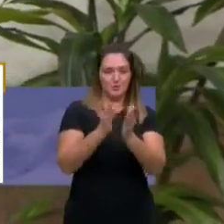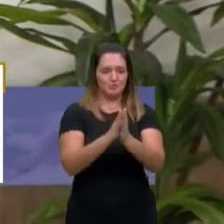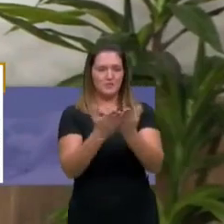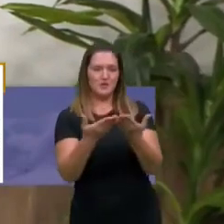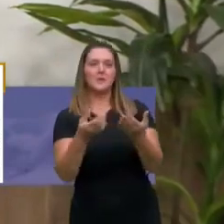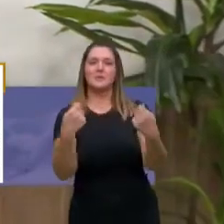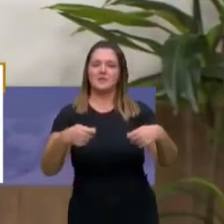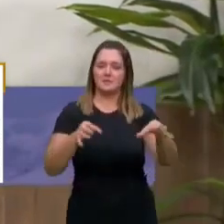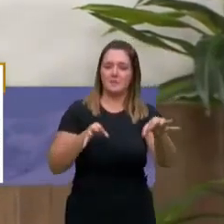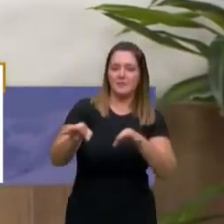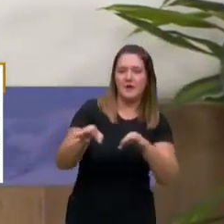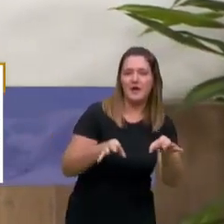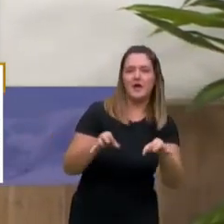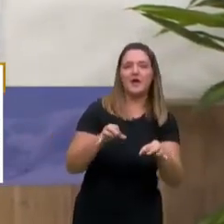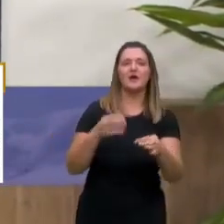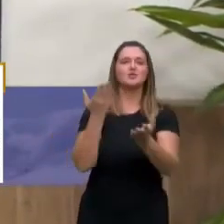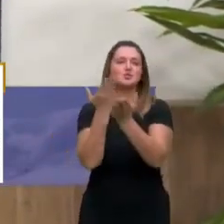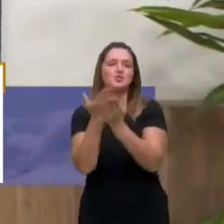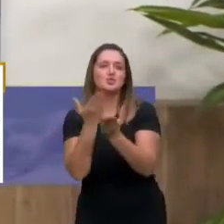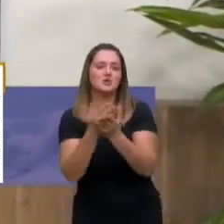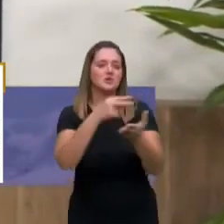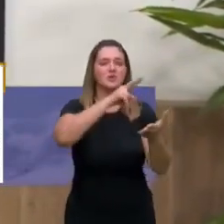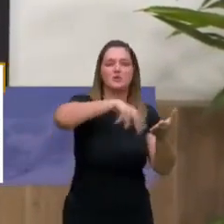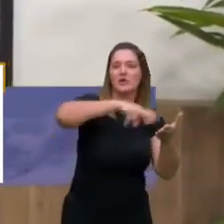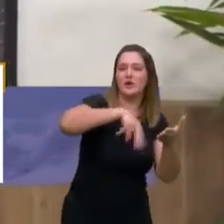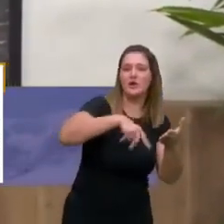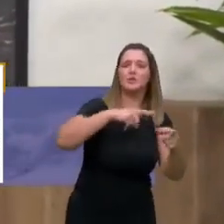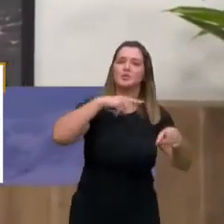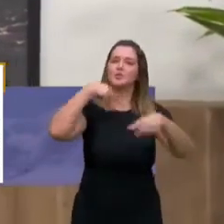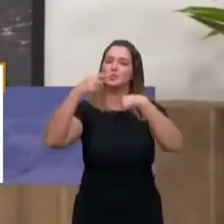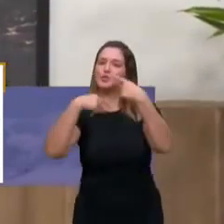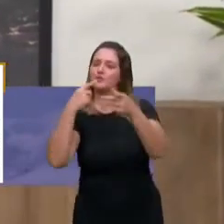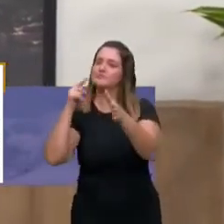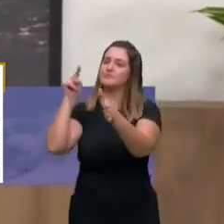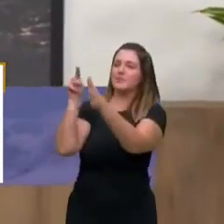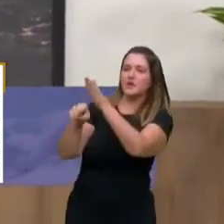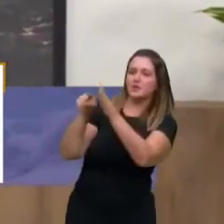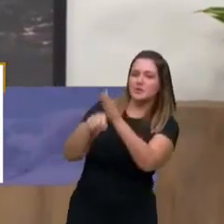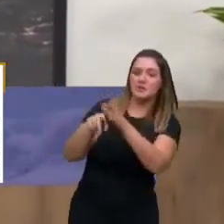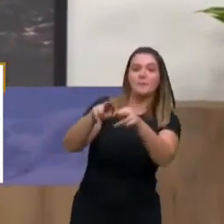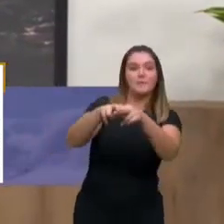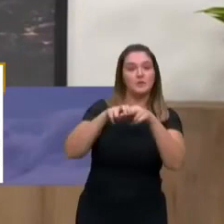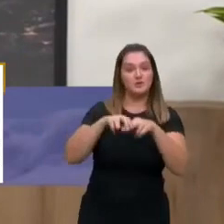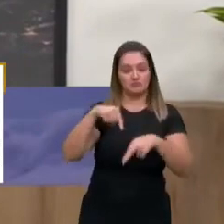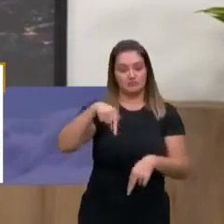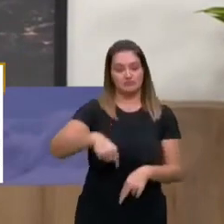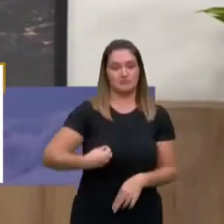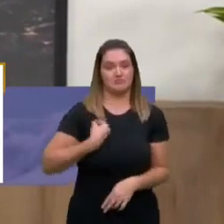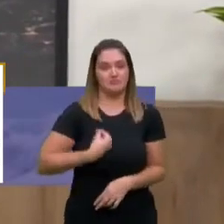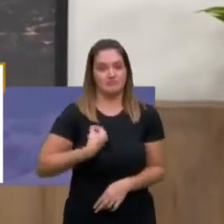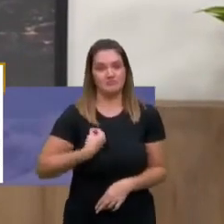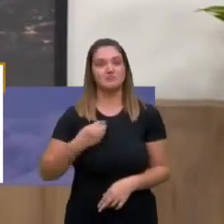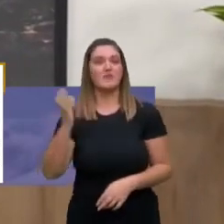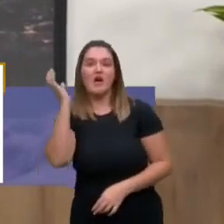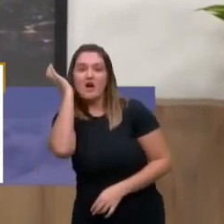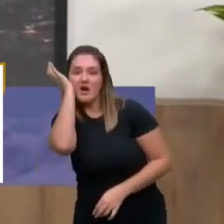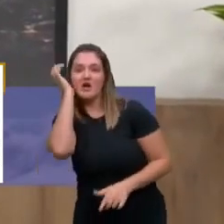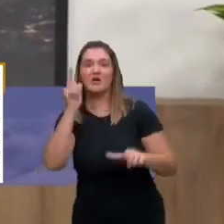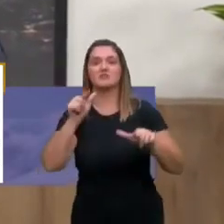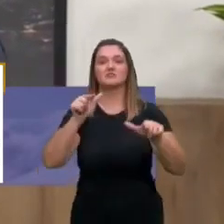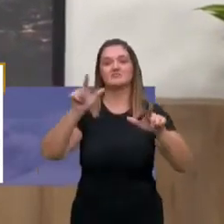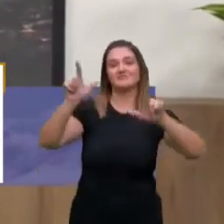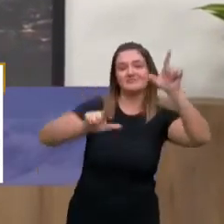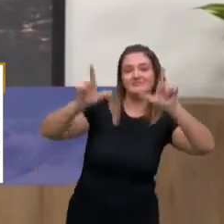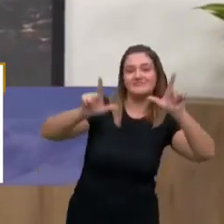preparar, estudando, tirando dúvida, crescendo, aprendendo mais. É por isso que nós estamos aqui, entendeu? Pelo rádio, pela TV, pela